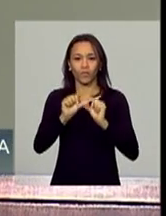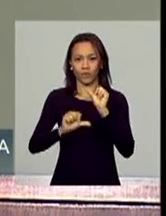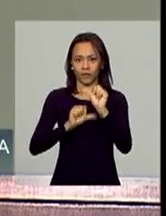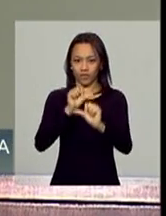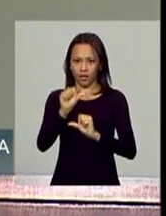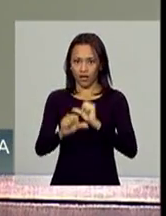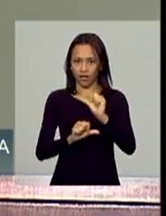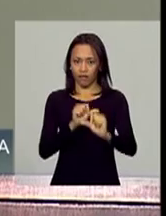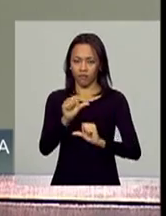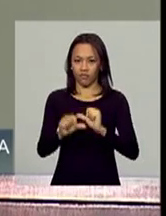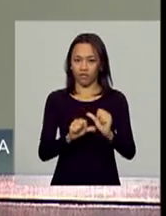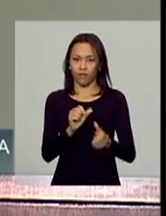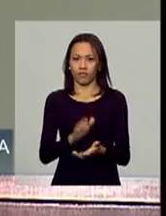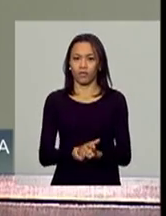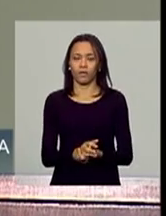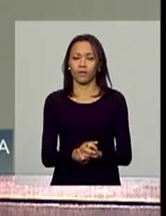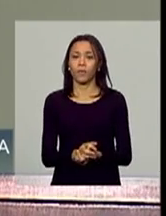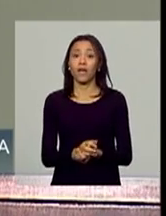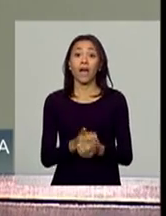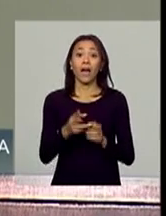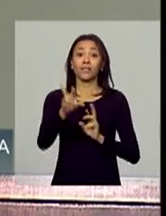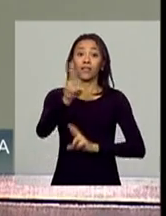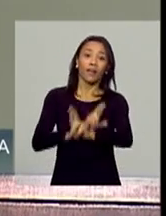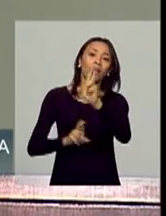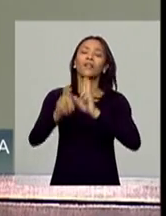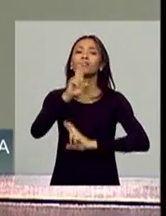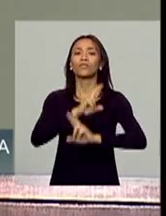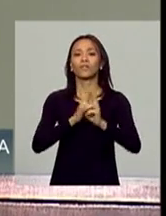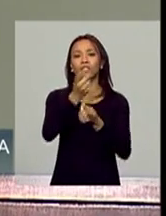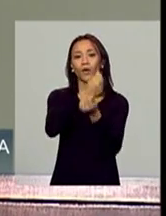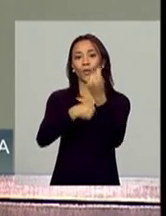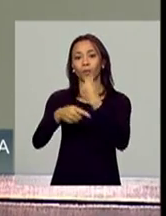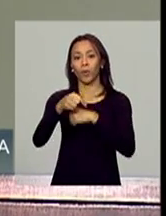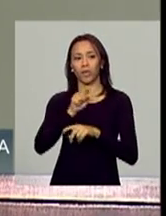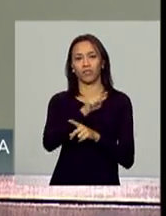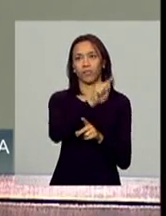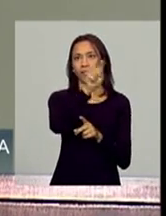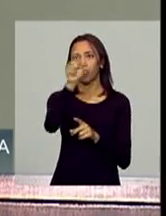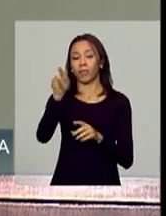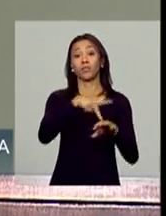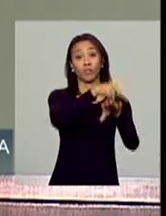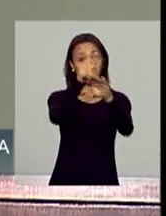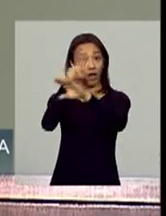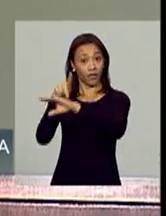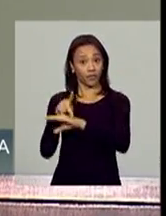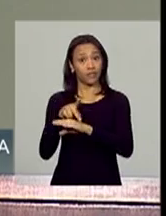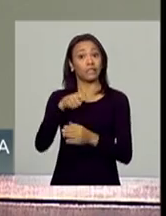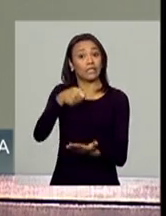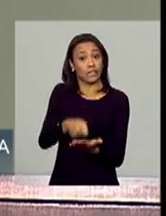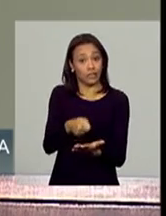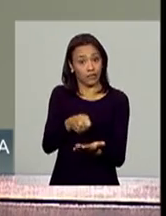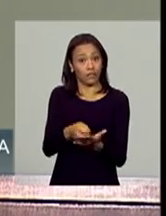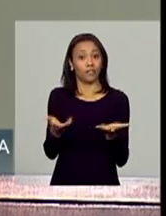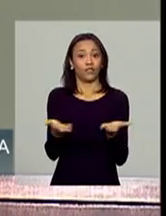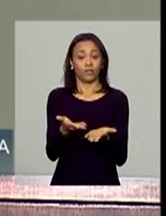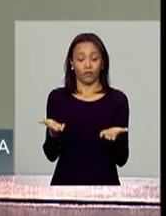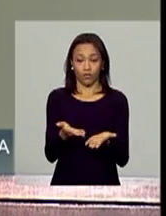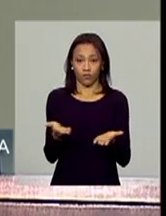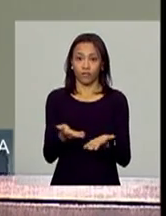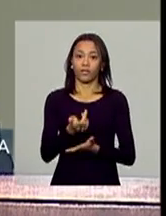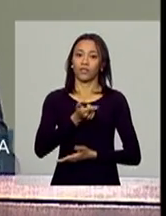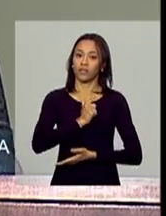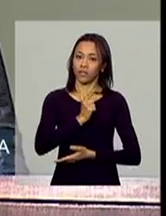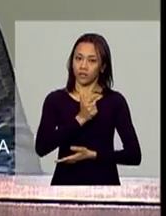o perfil das relações econômicas entre os países, exige que tenhamos isso expressado